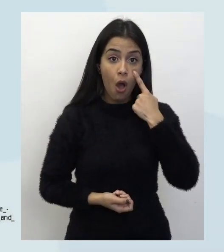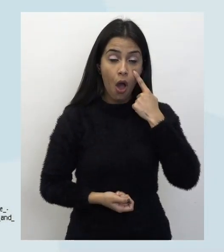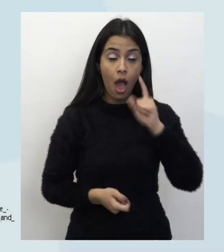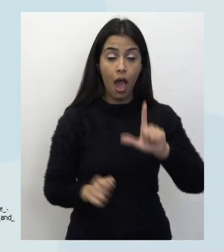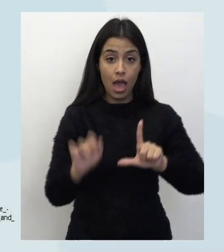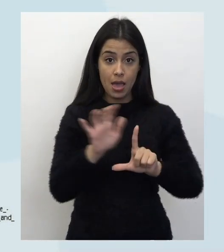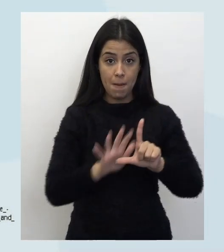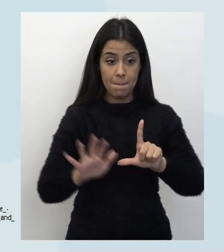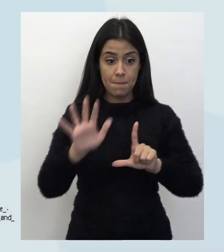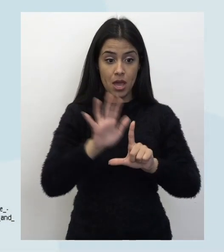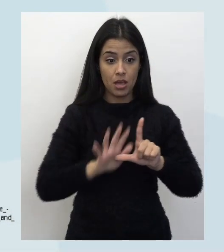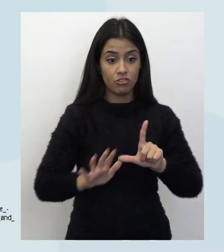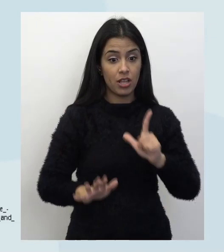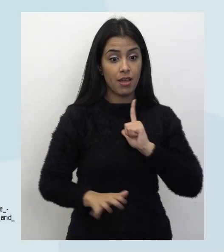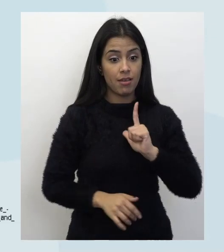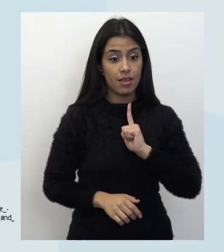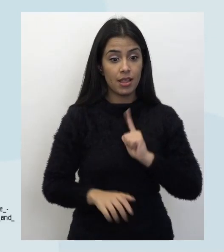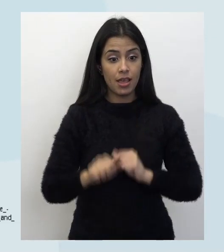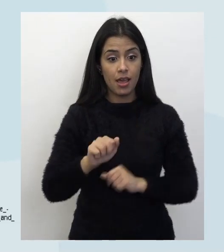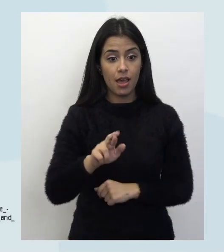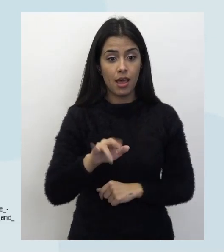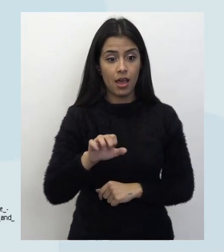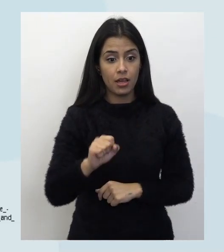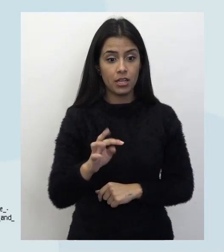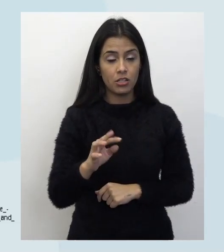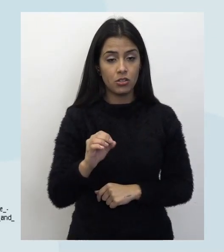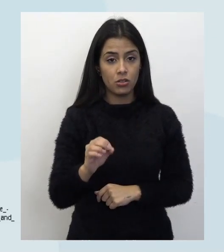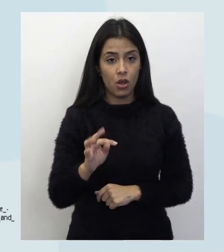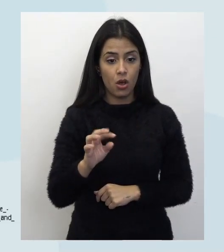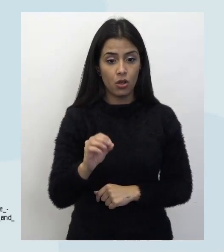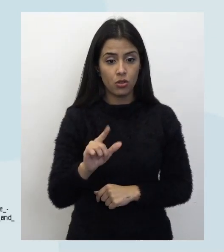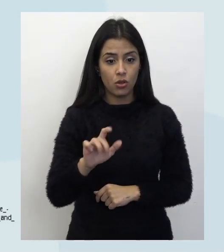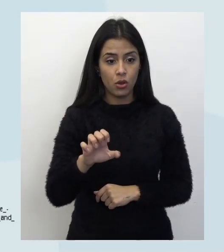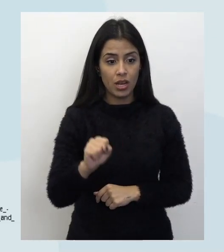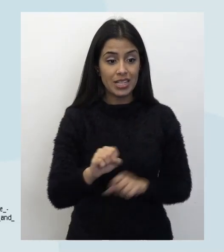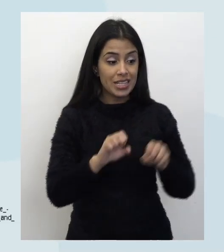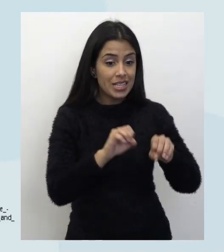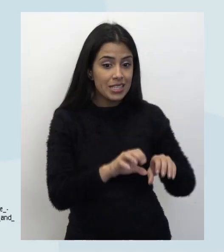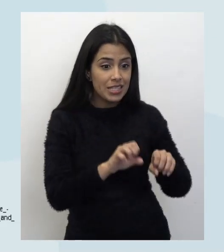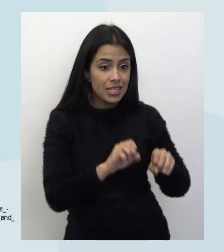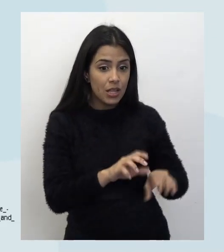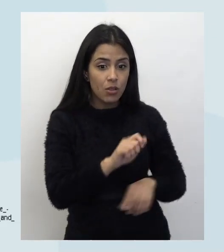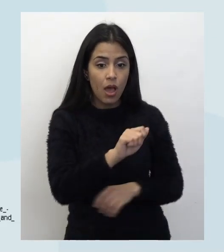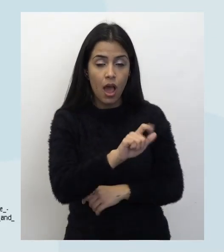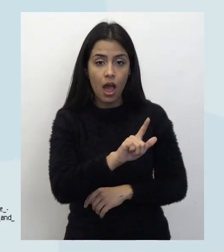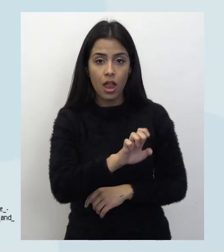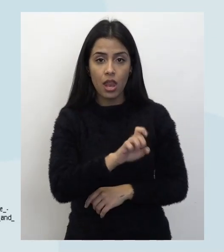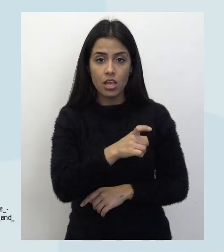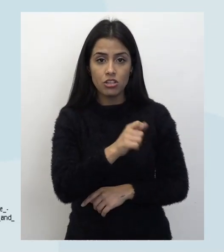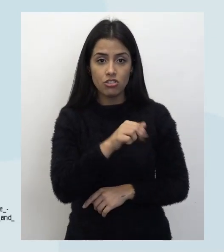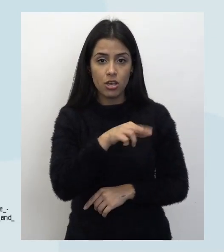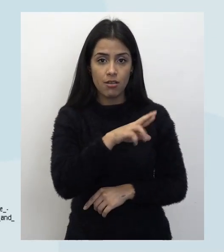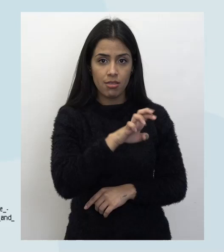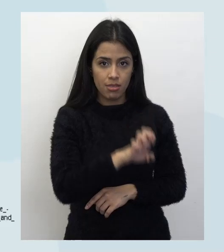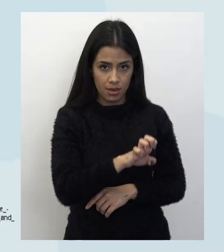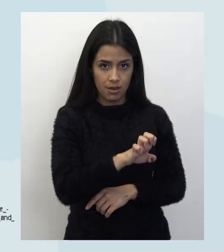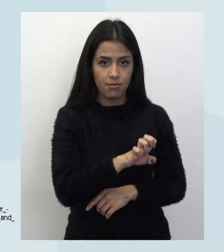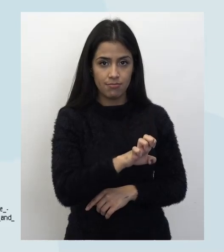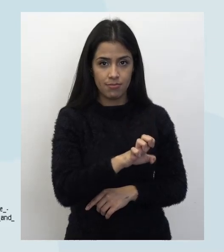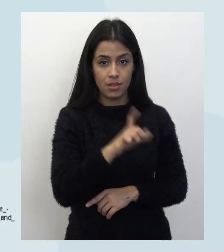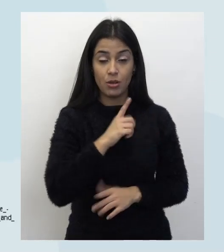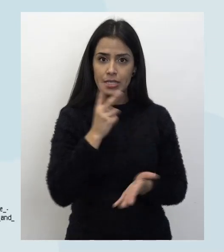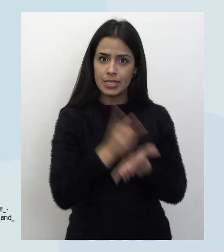uma imagem que retrata Aristóteles ensinando Alexandre. Então, Alexandre foi um discípulo